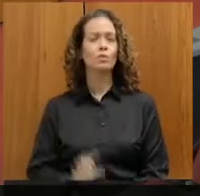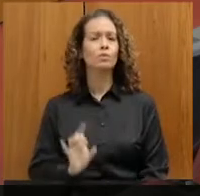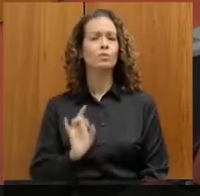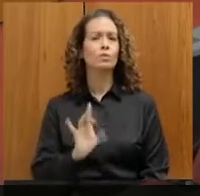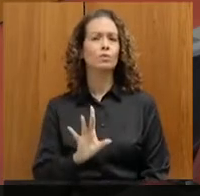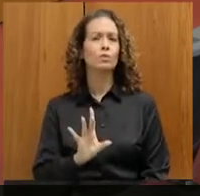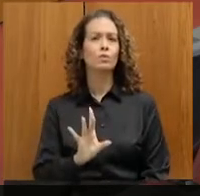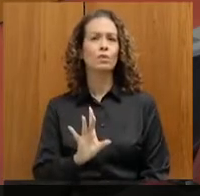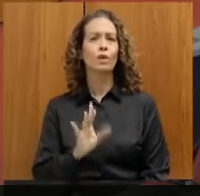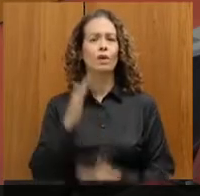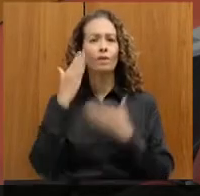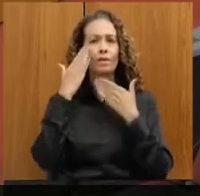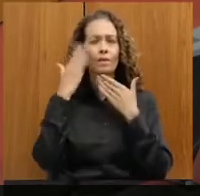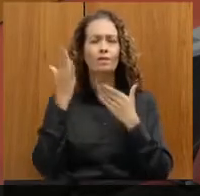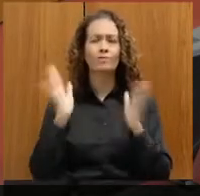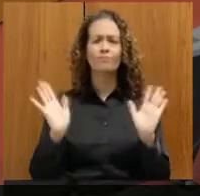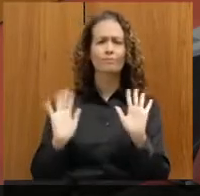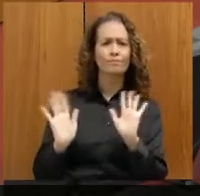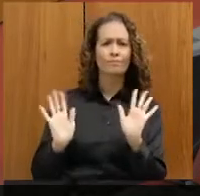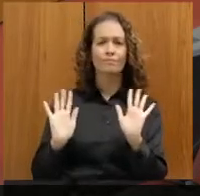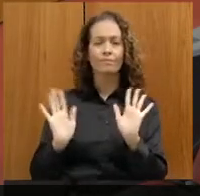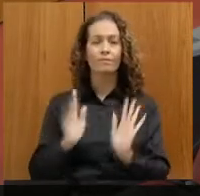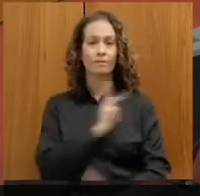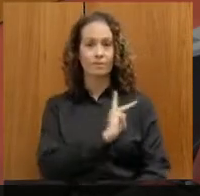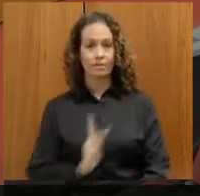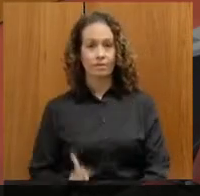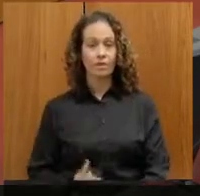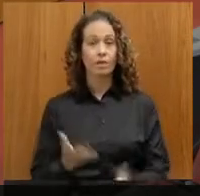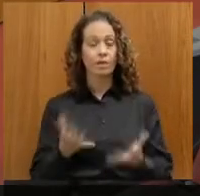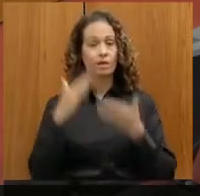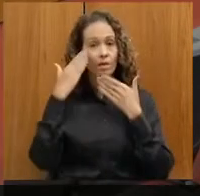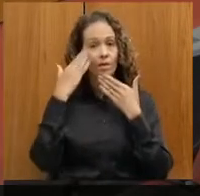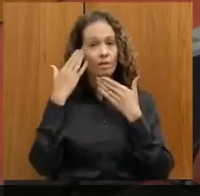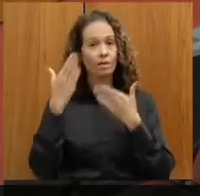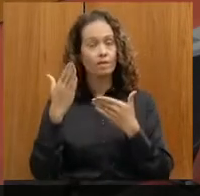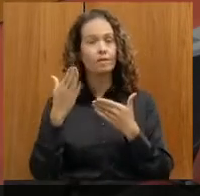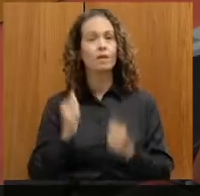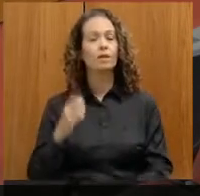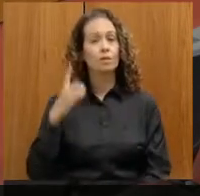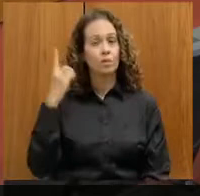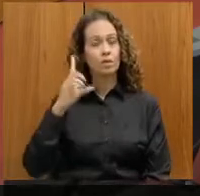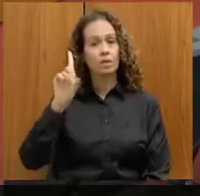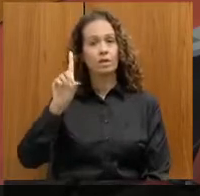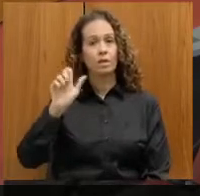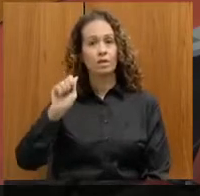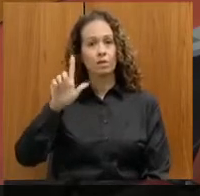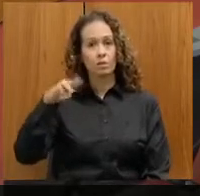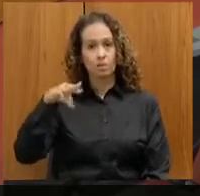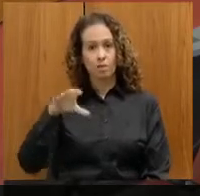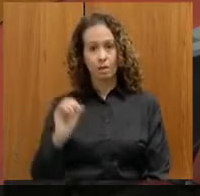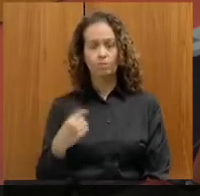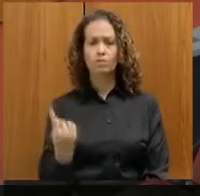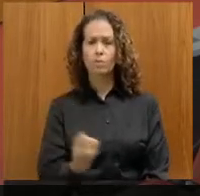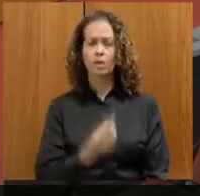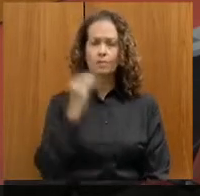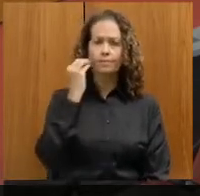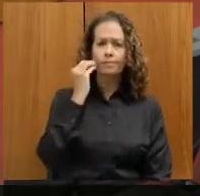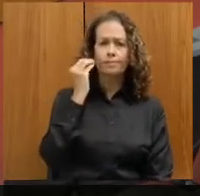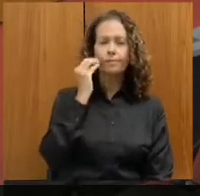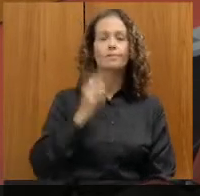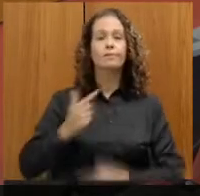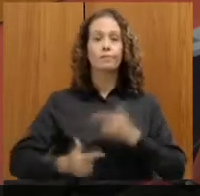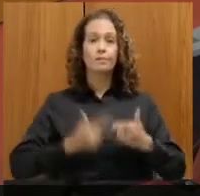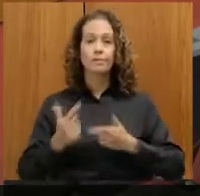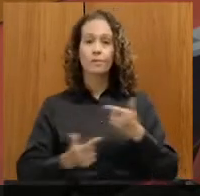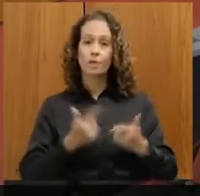primeiro agradecer não que isso presidente que isso é agradecer Deputado Dalmo a gente tem tentado realmente fazer um trabalho de buscar